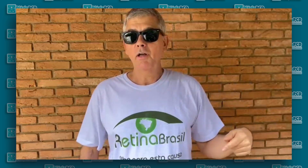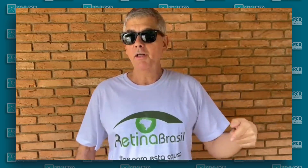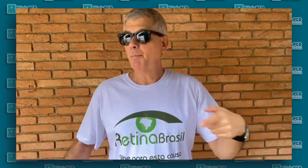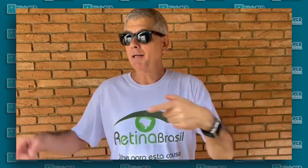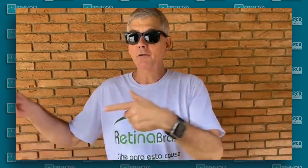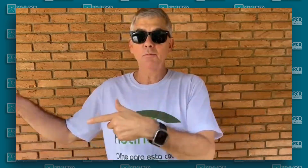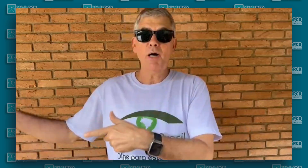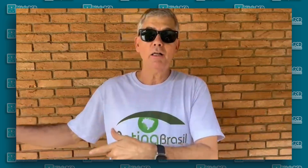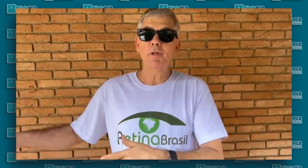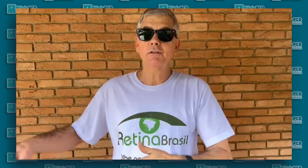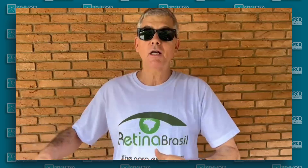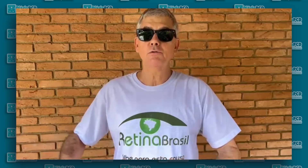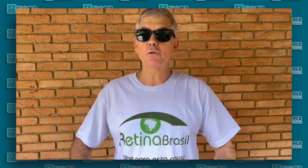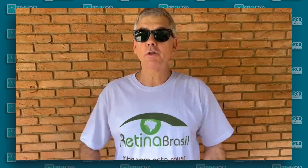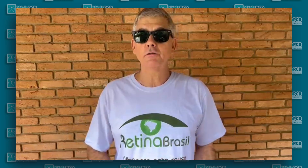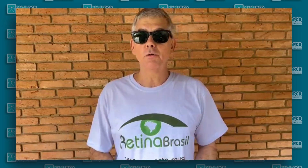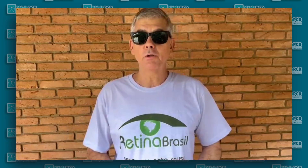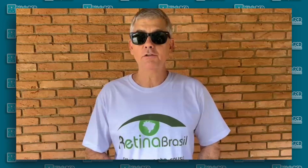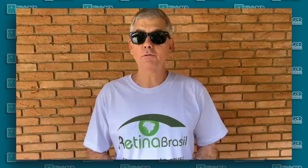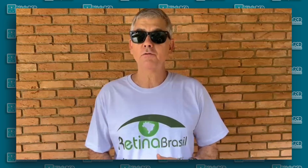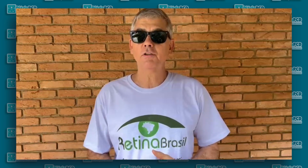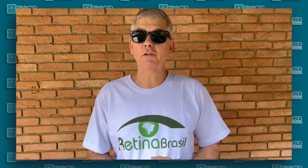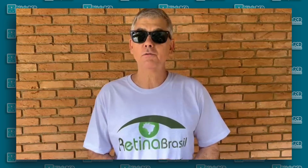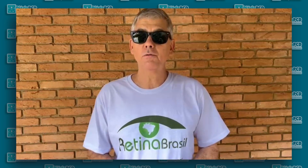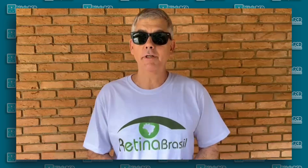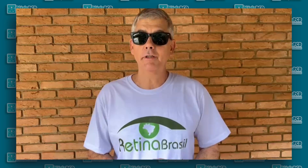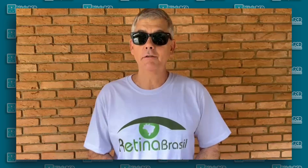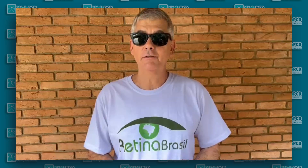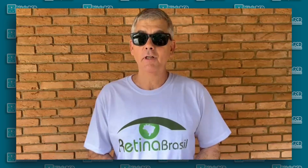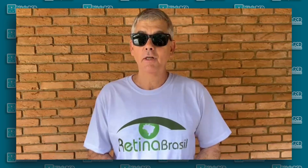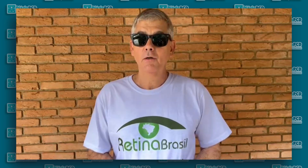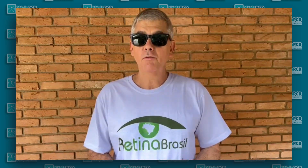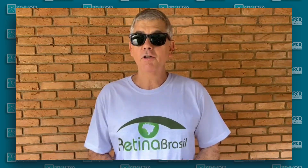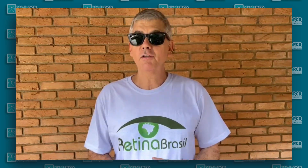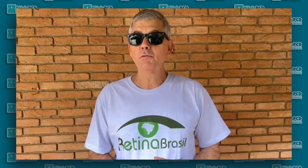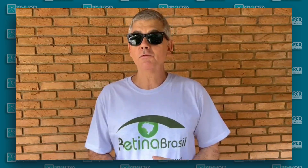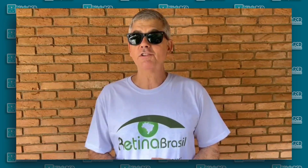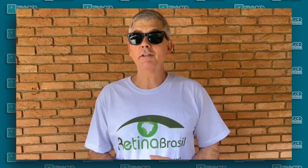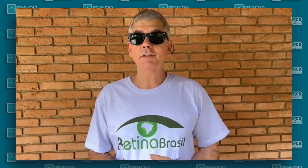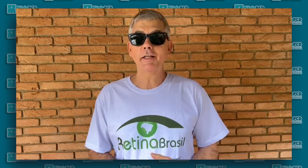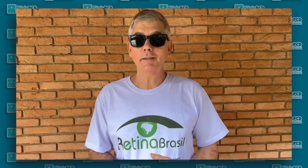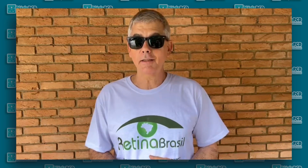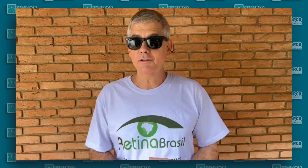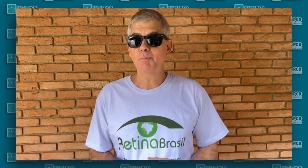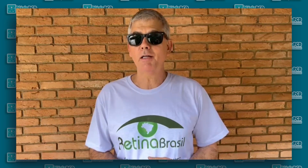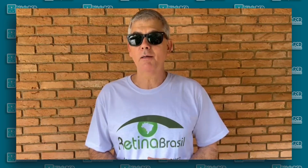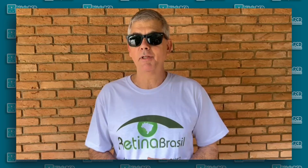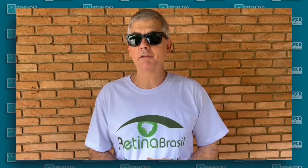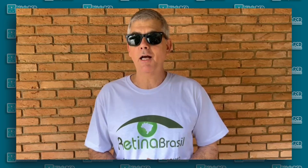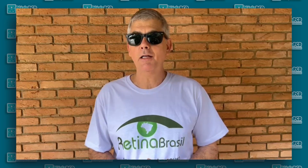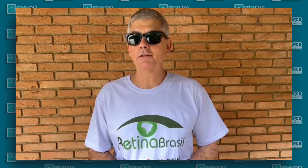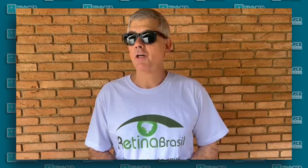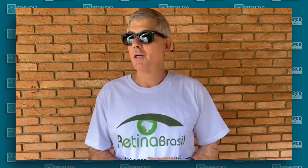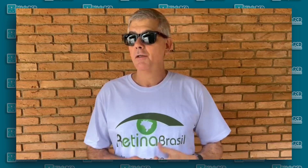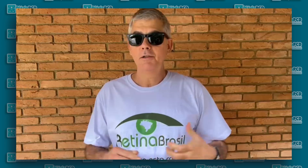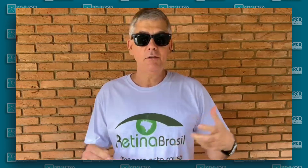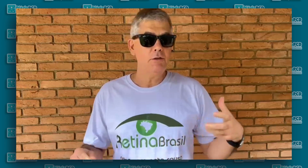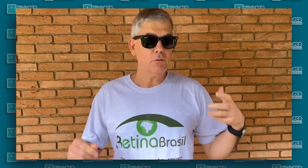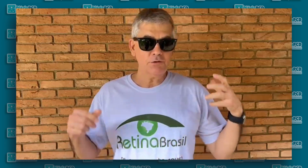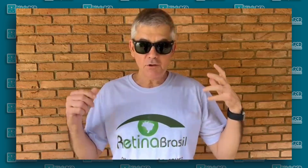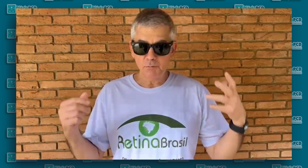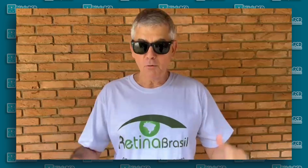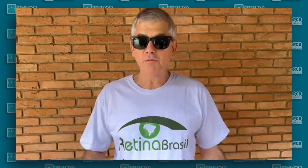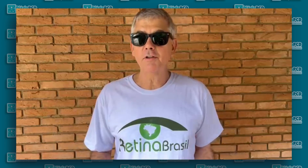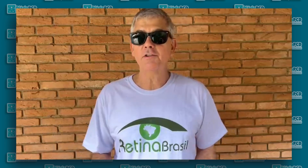Congresso, parando o parlamentar nos corredores e conversando com eles. Conversando com centenas de parlamentares